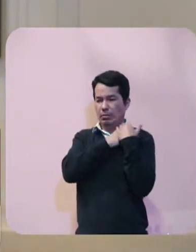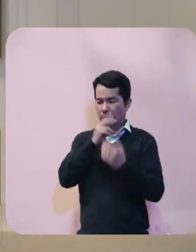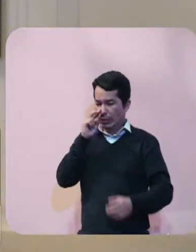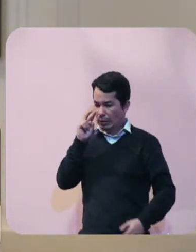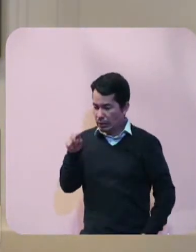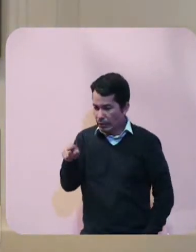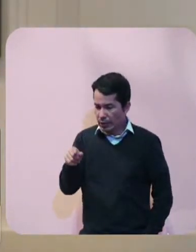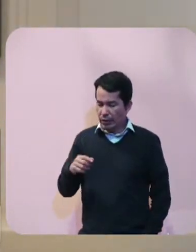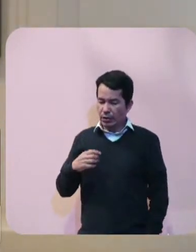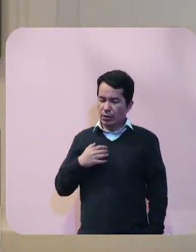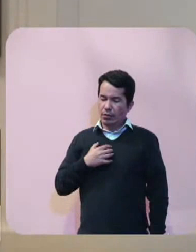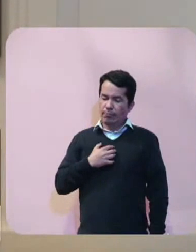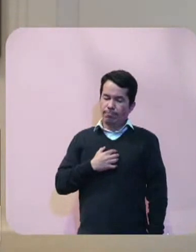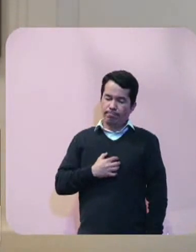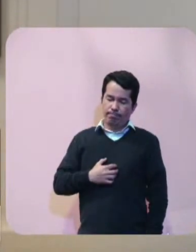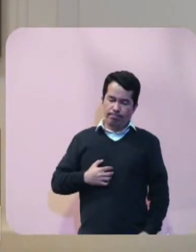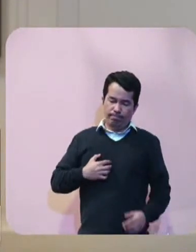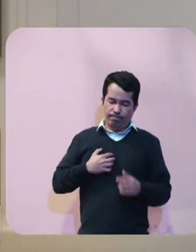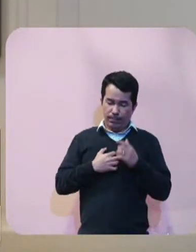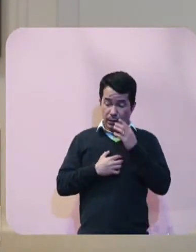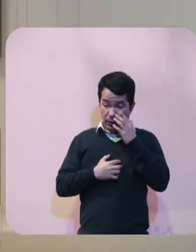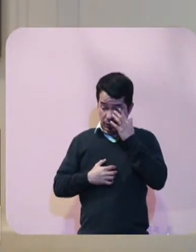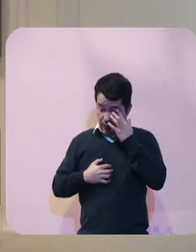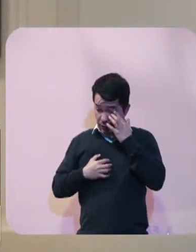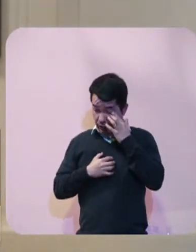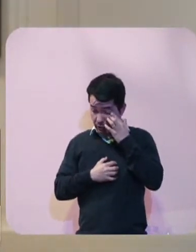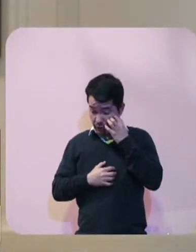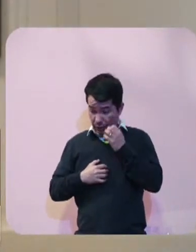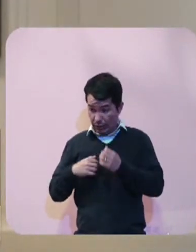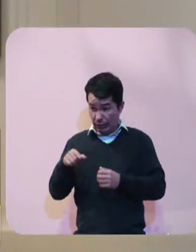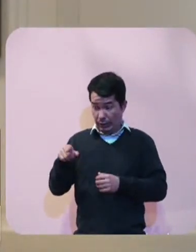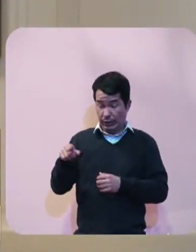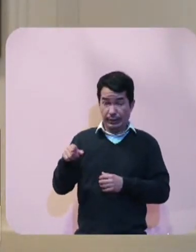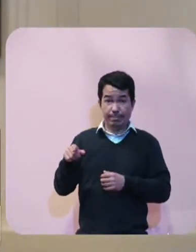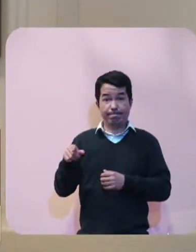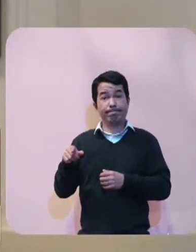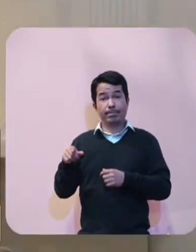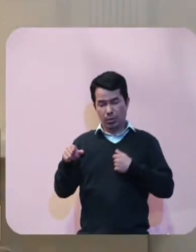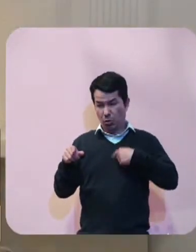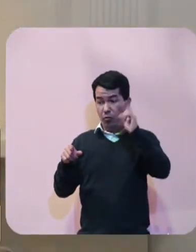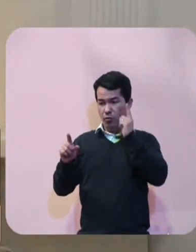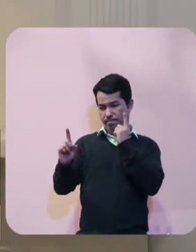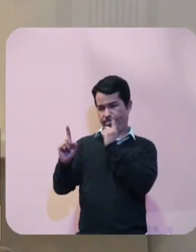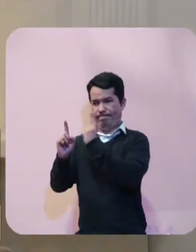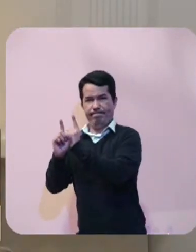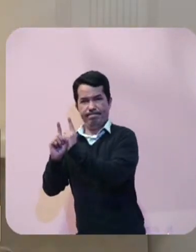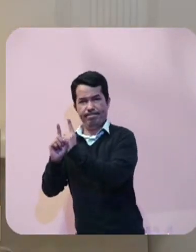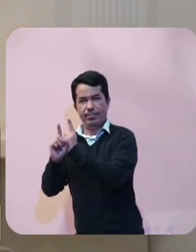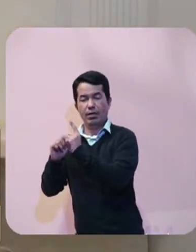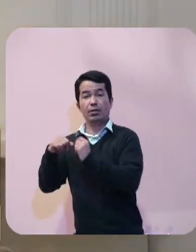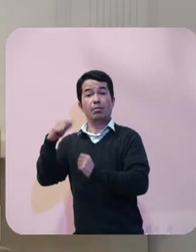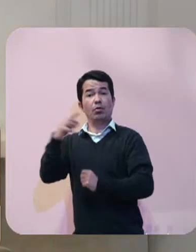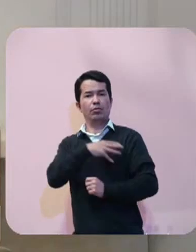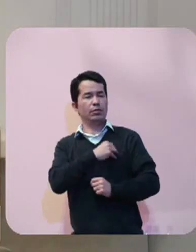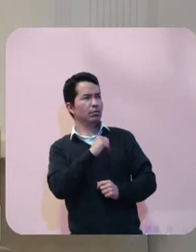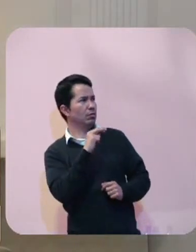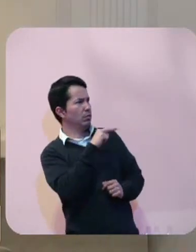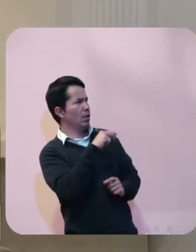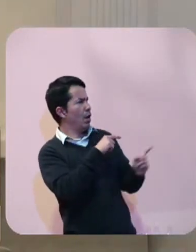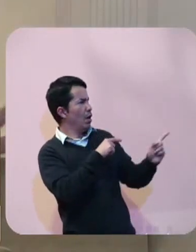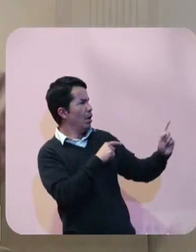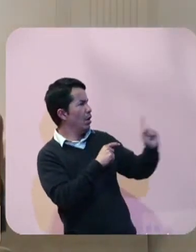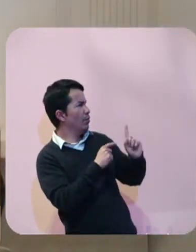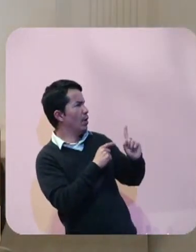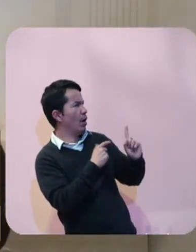esta conversão fará com que os seus filhos se convertam aos seus pais. Nesse mundo onde